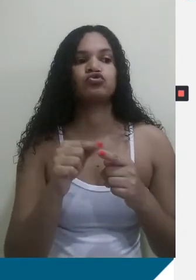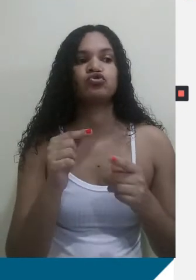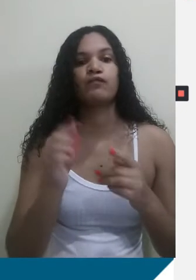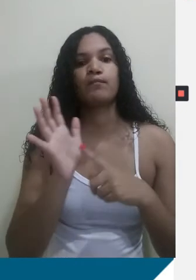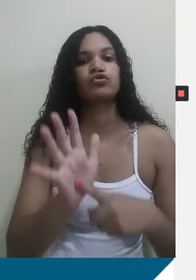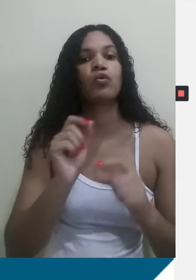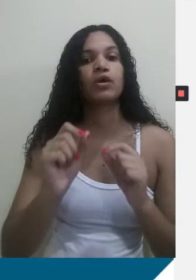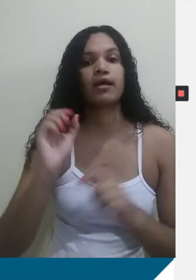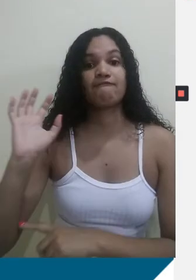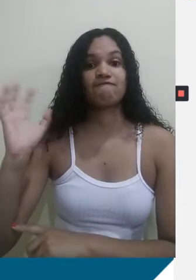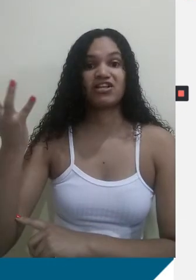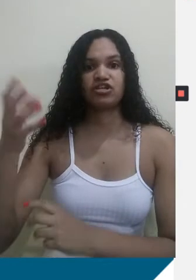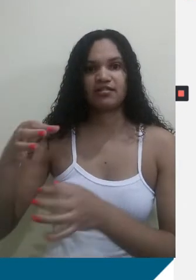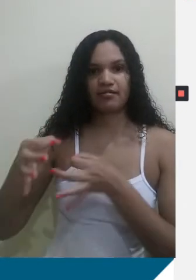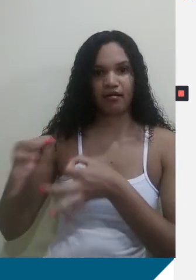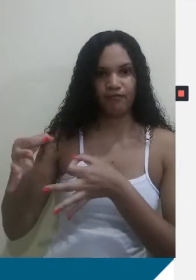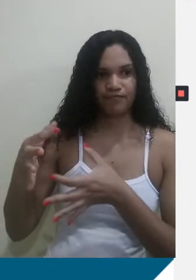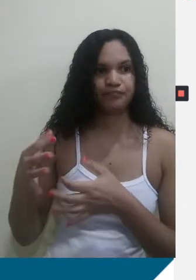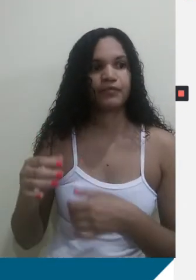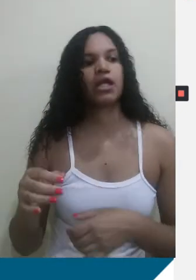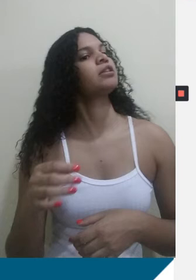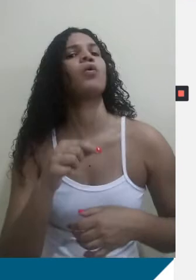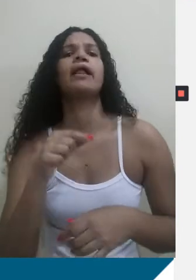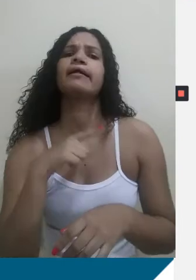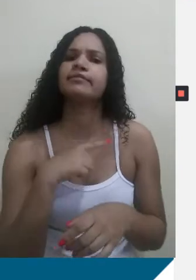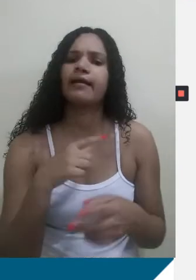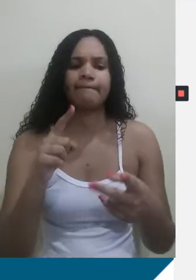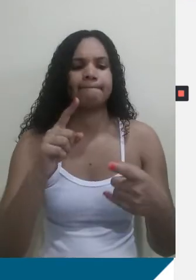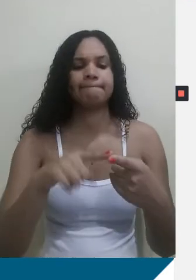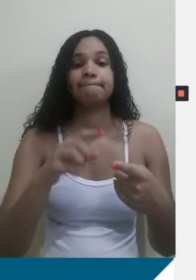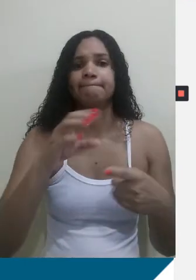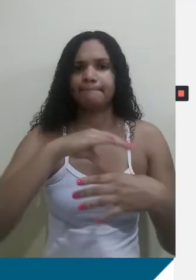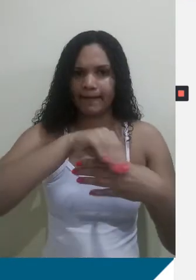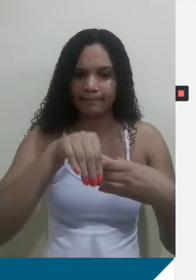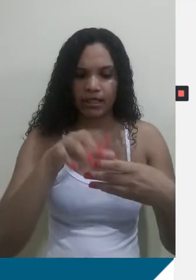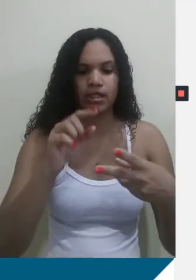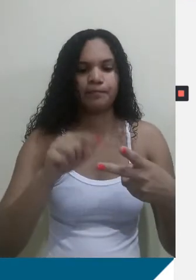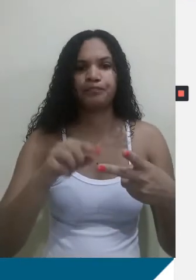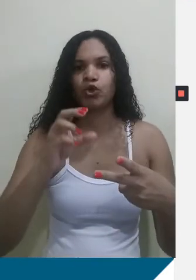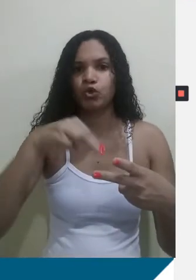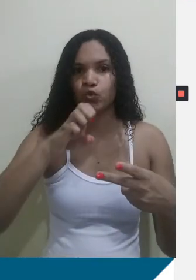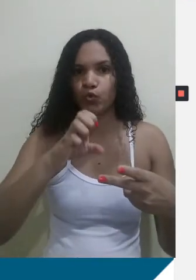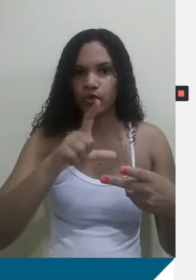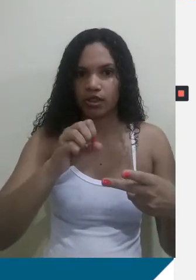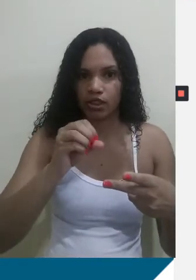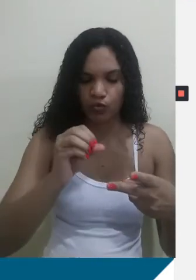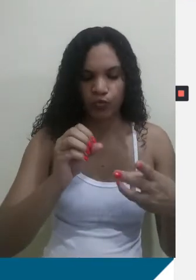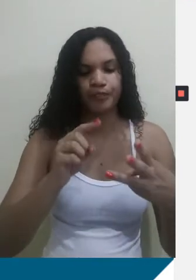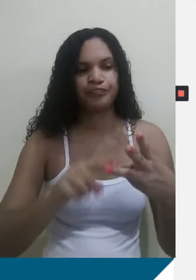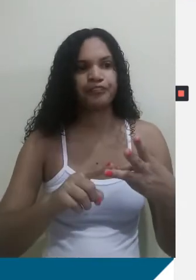assim como a célula animal, a célula vegetal vai ter membrana plasmática, núcleo e citoplasma, um núcleo